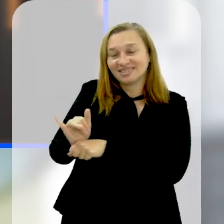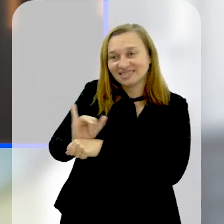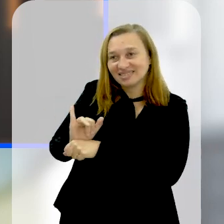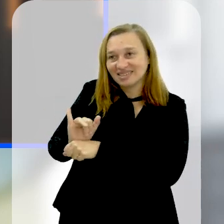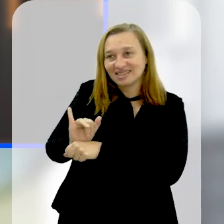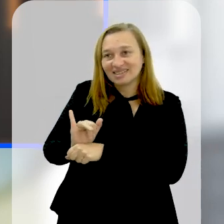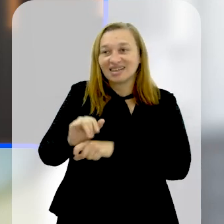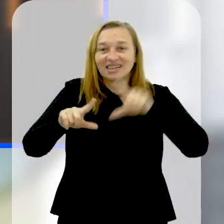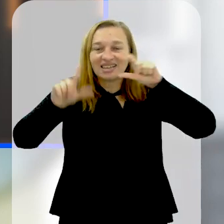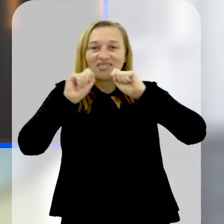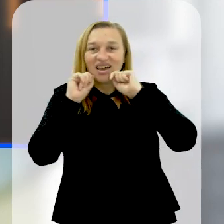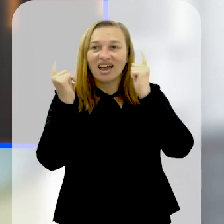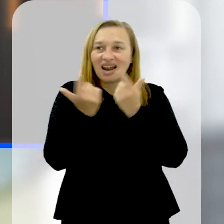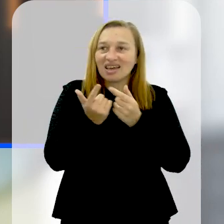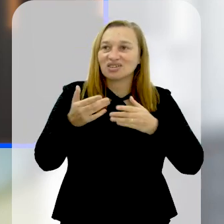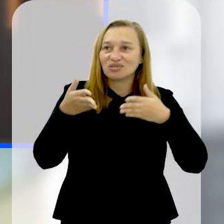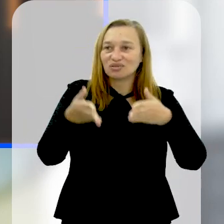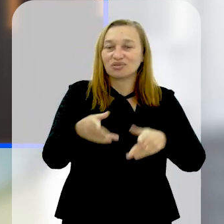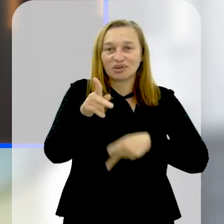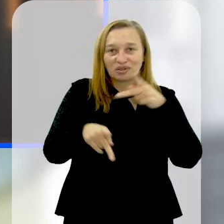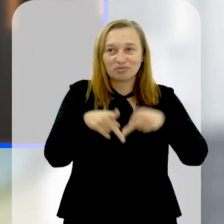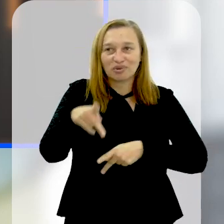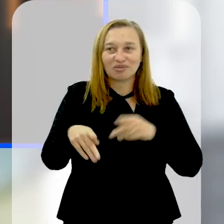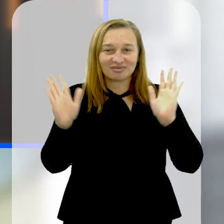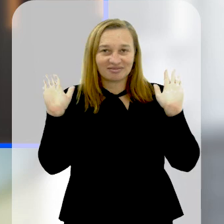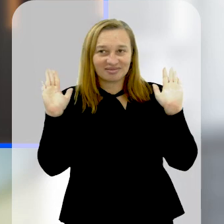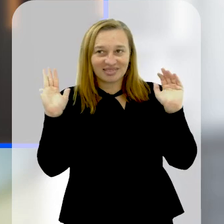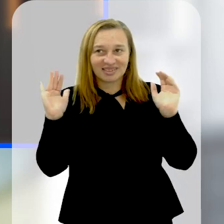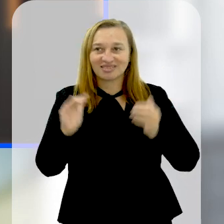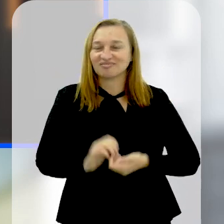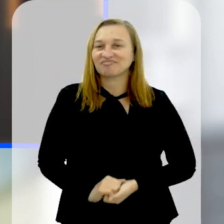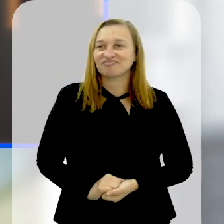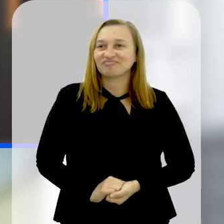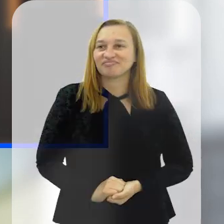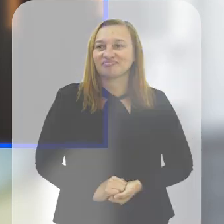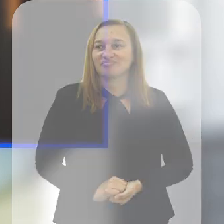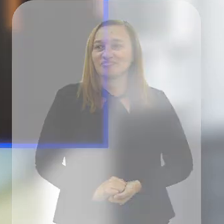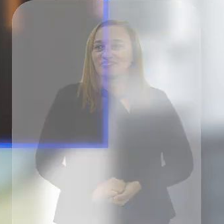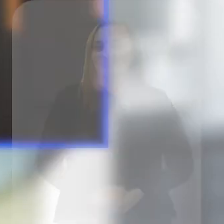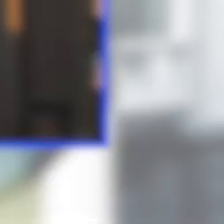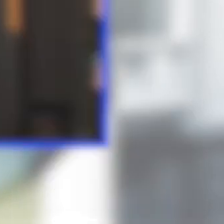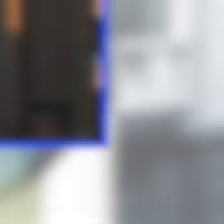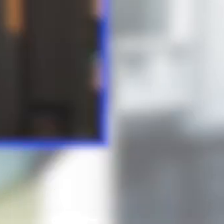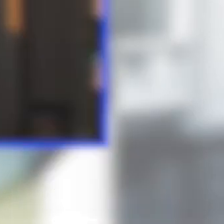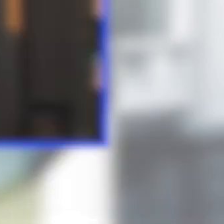sociais e o nosso YouTube. TV Alerj, o canal do povo. Até a próxima!